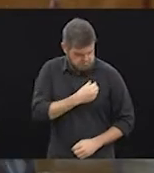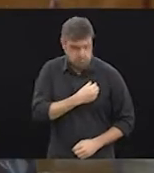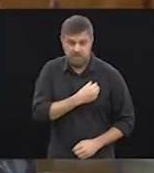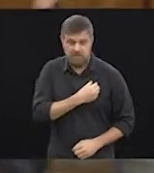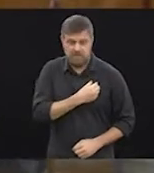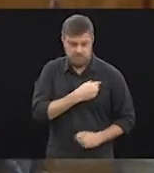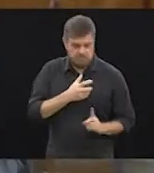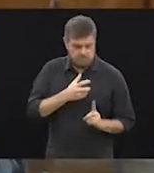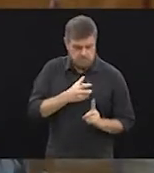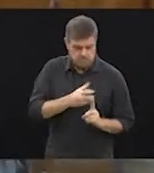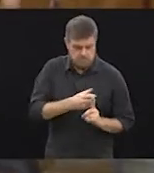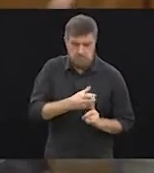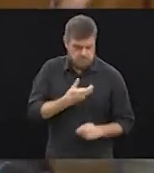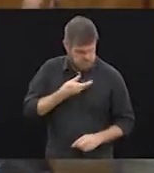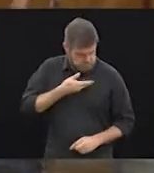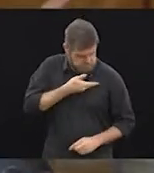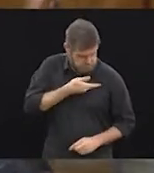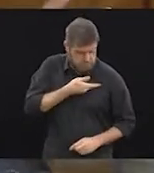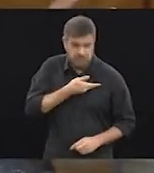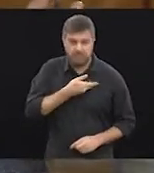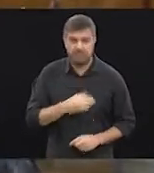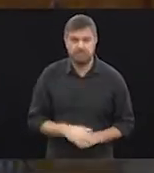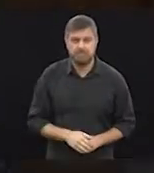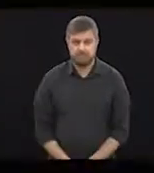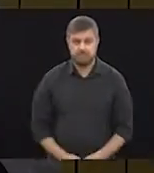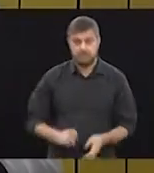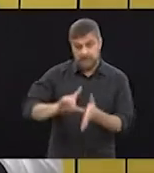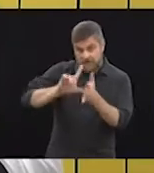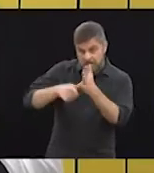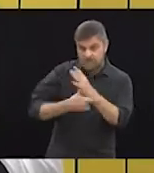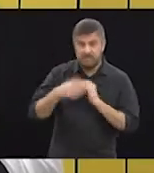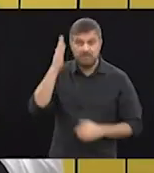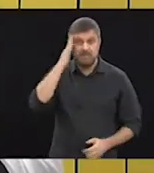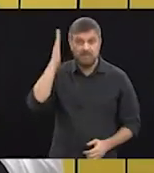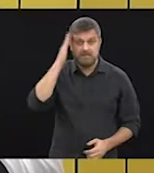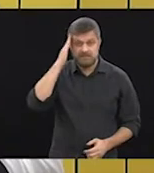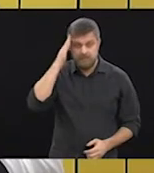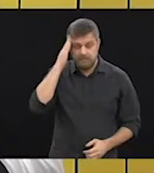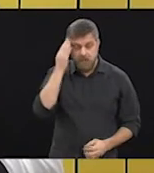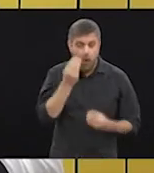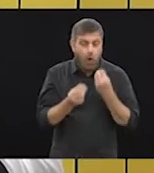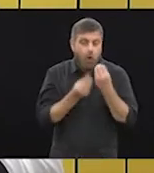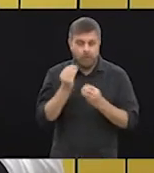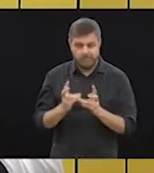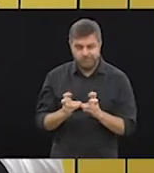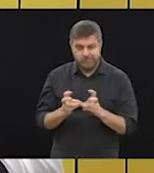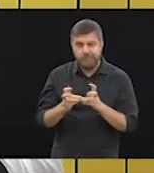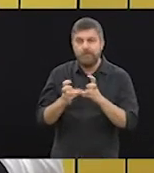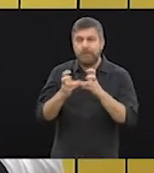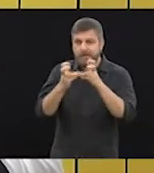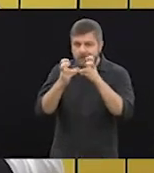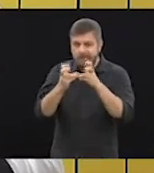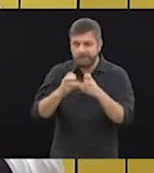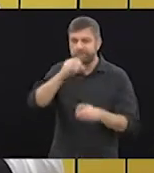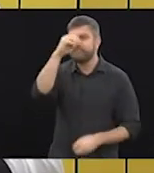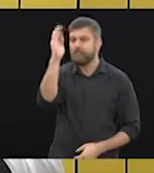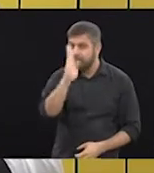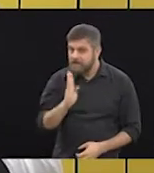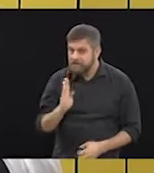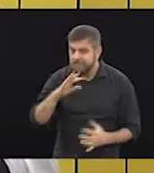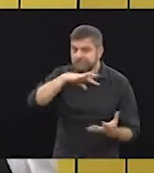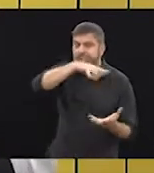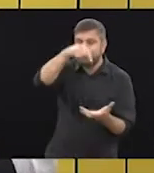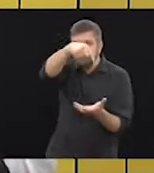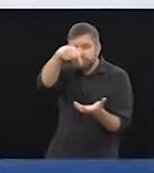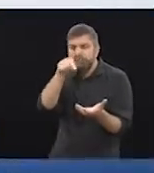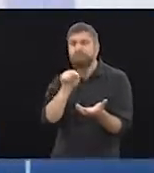corte, uma cirurgia gigante, muito grande. No próximo bloco, vamos entender qual é a situação do câncer no Brasil